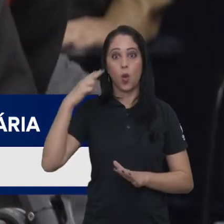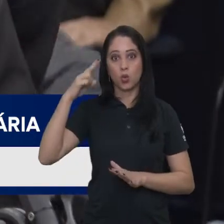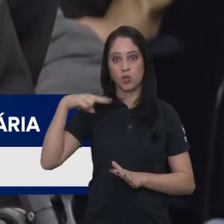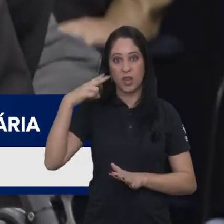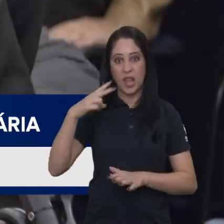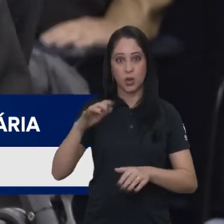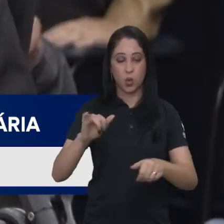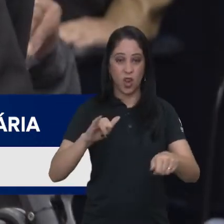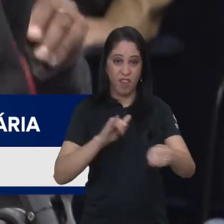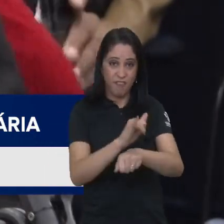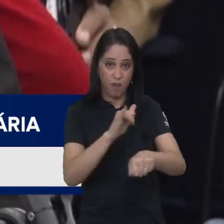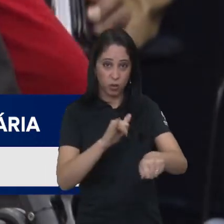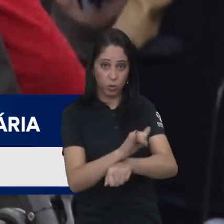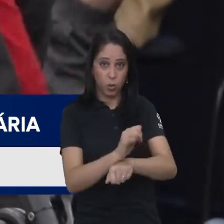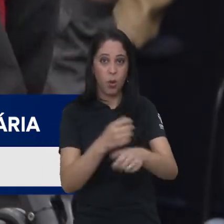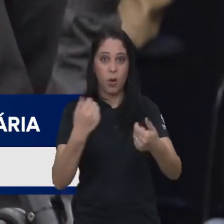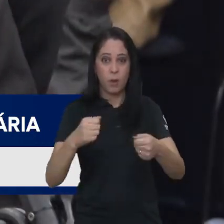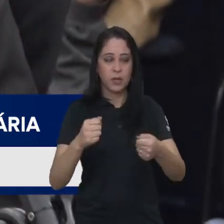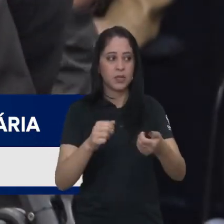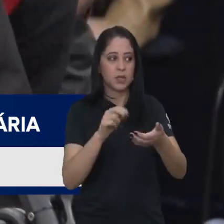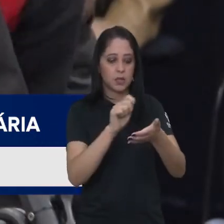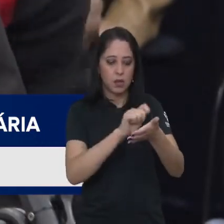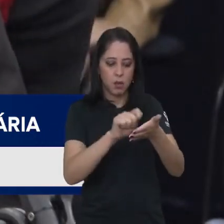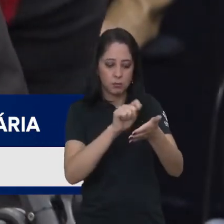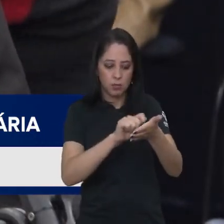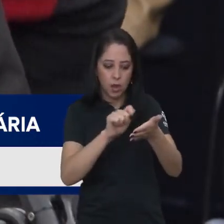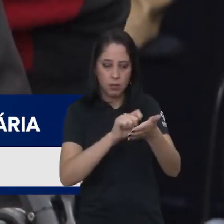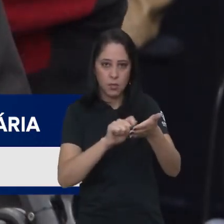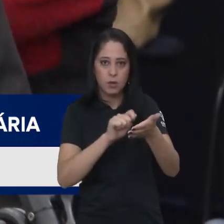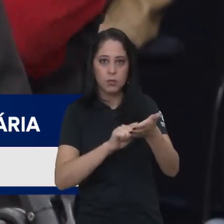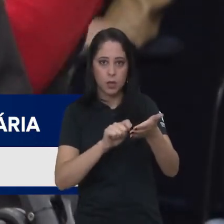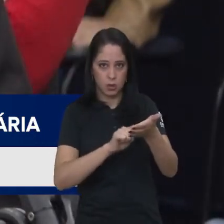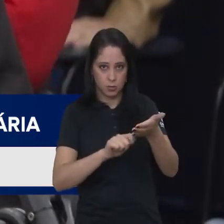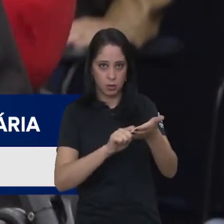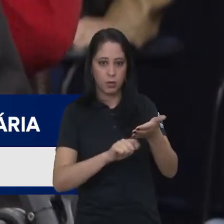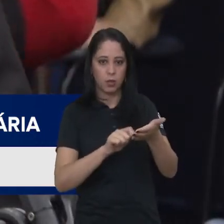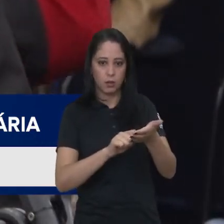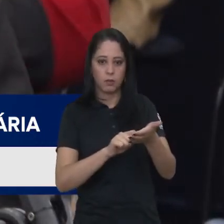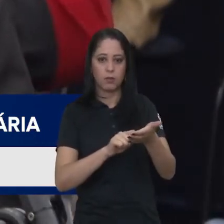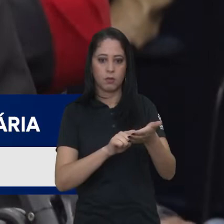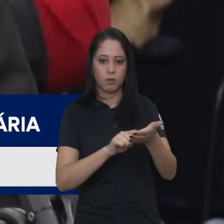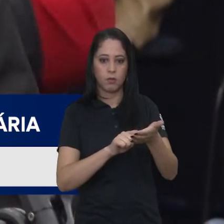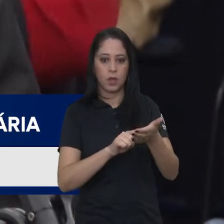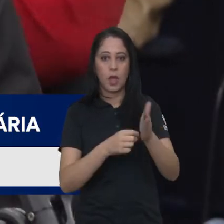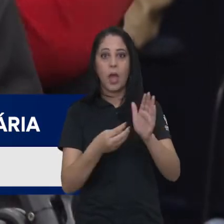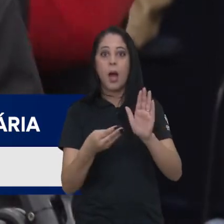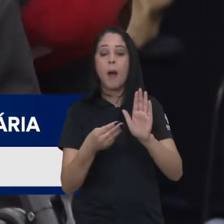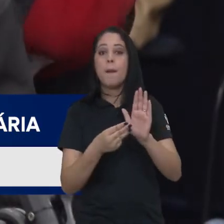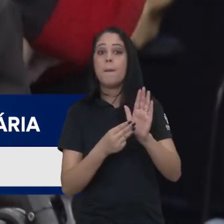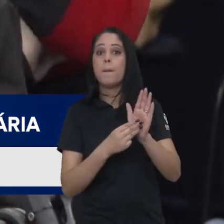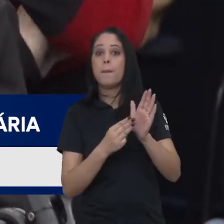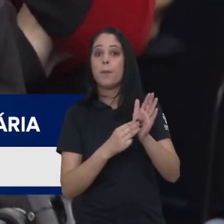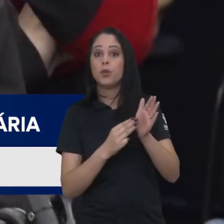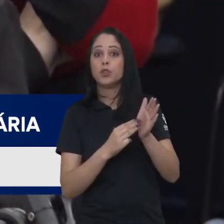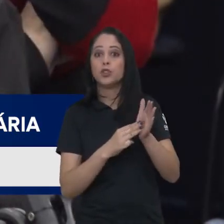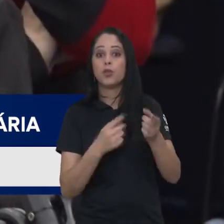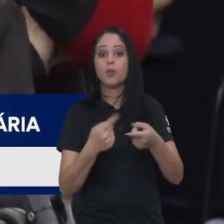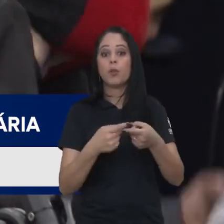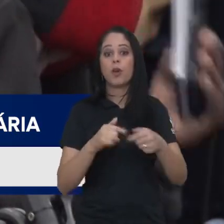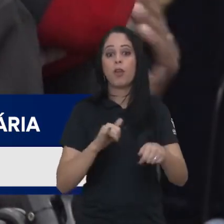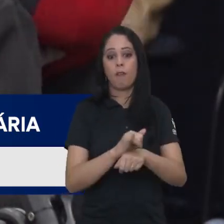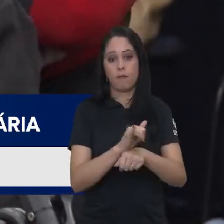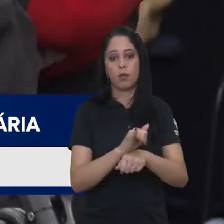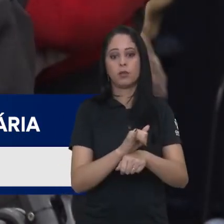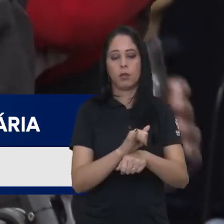façam uma declaração a respeito às pessoas que vieram nessa casa aqui e pedir que fosse criada essa comissão para